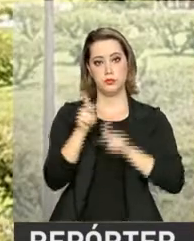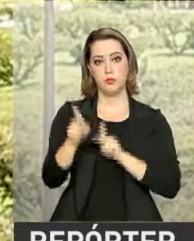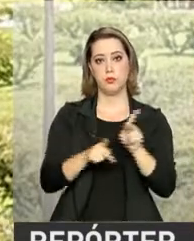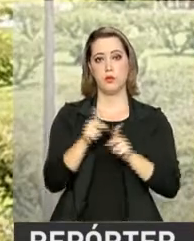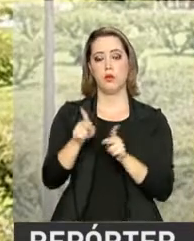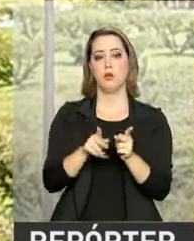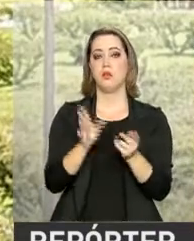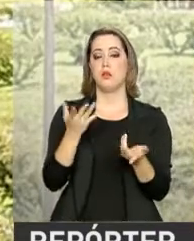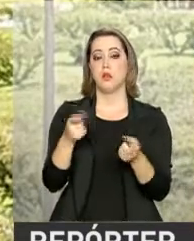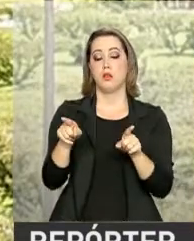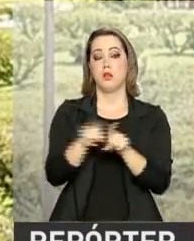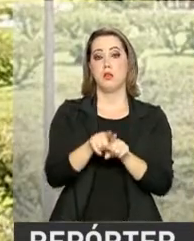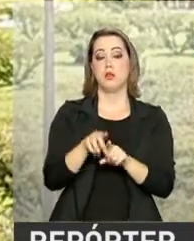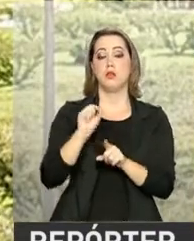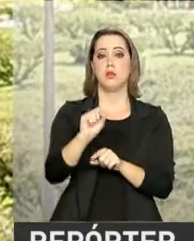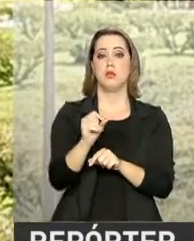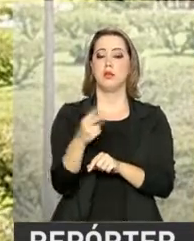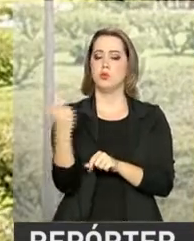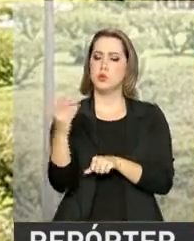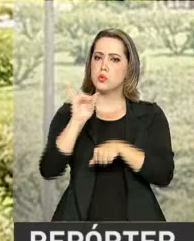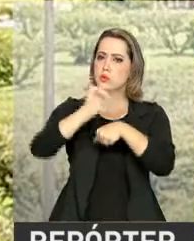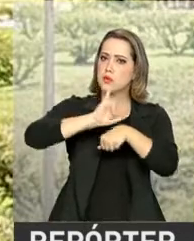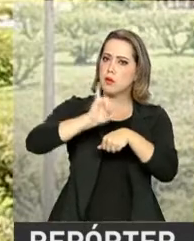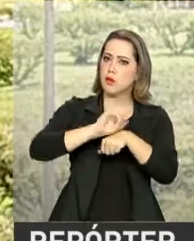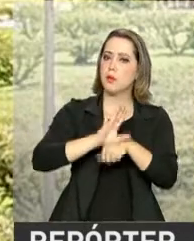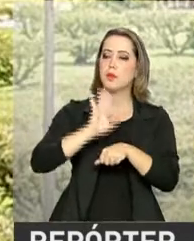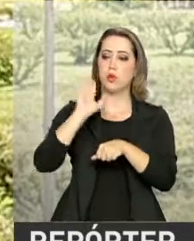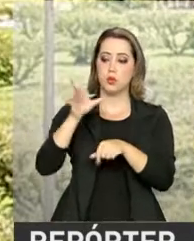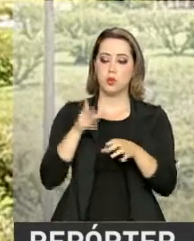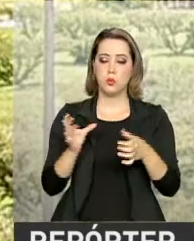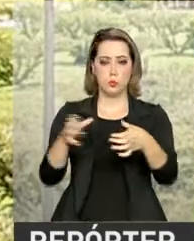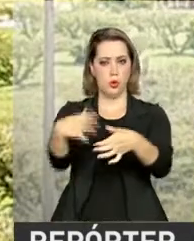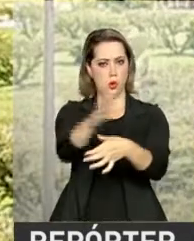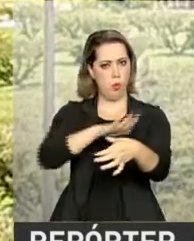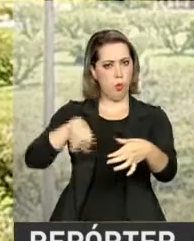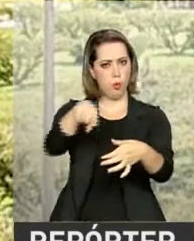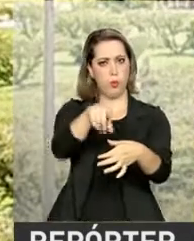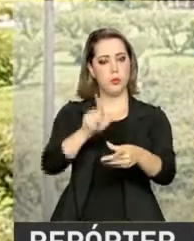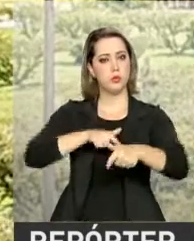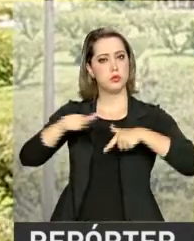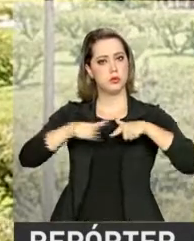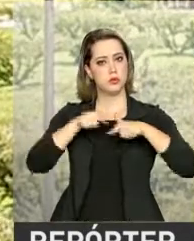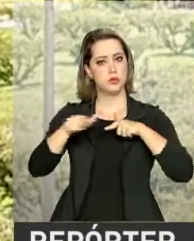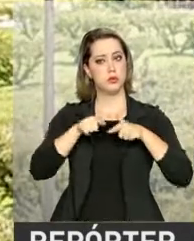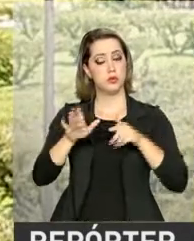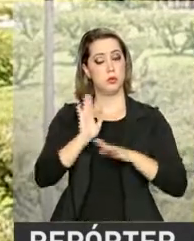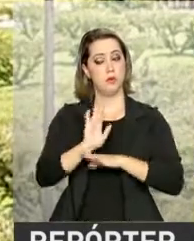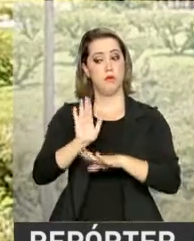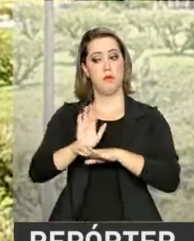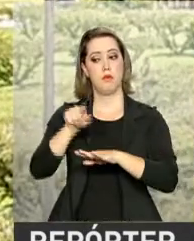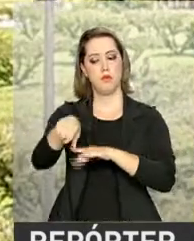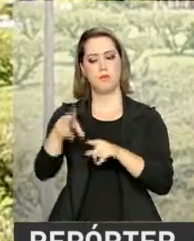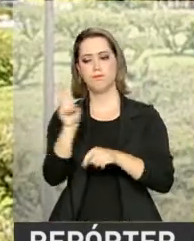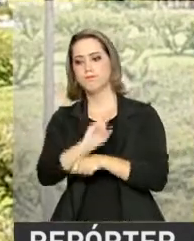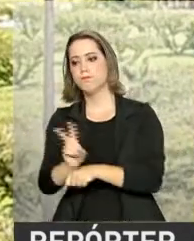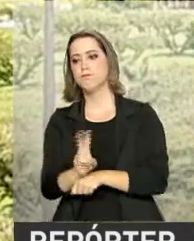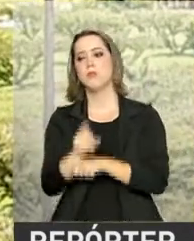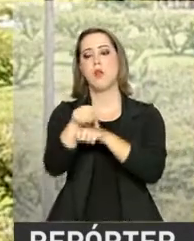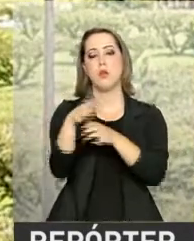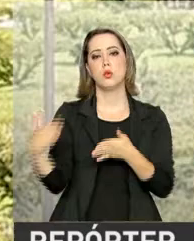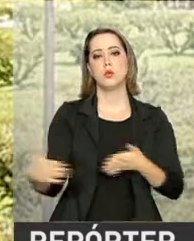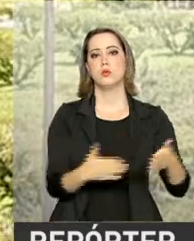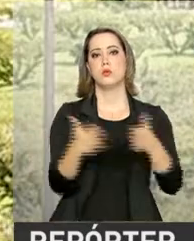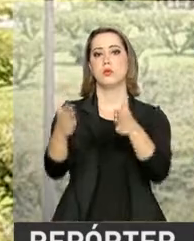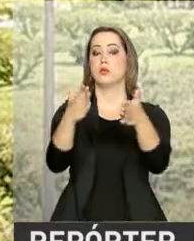alegre a força nacional vai aproveitar as equipes que já estão por lá para fazer barreiras e patrulhas nas vias